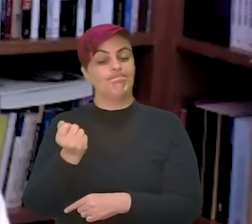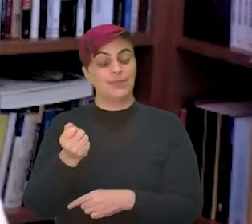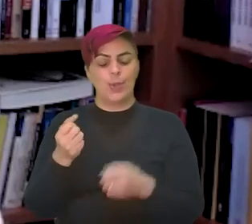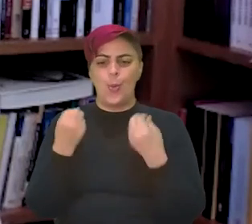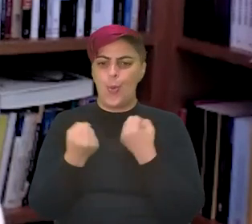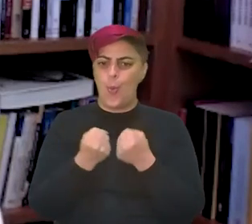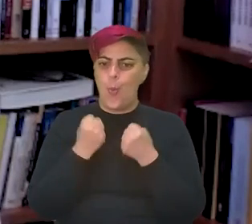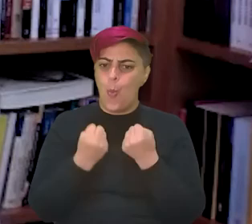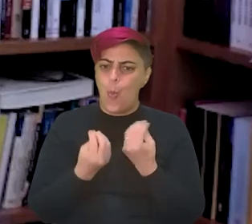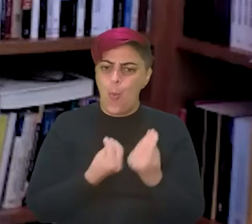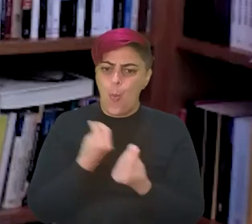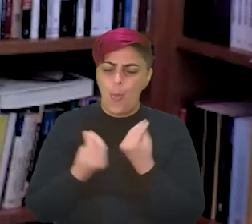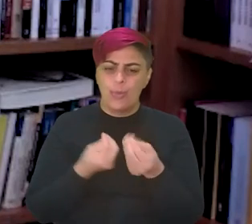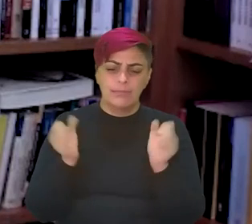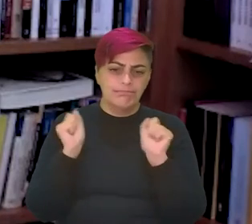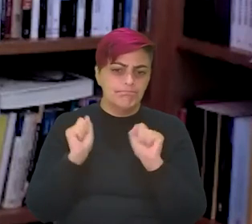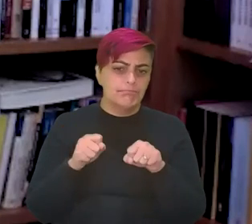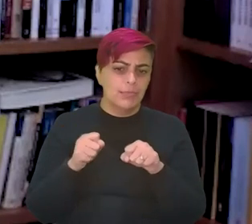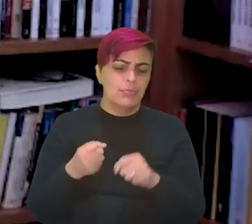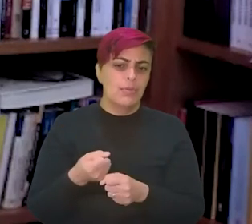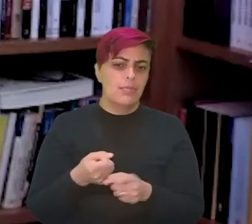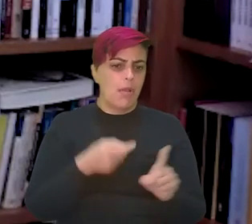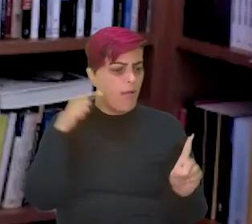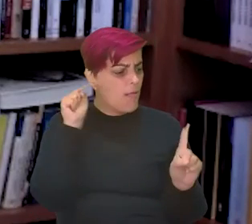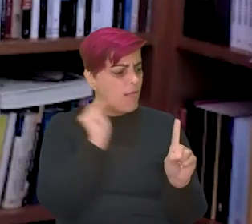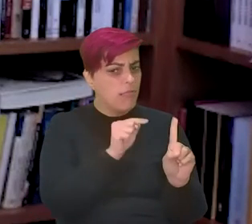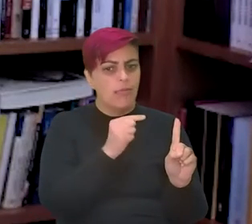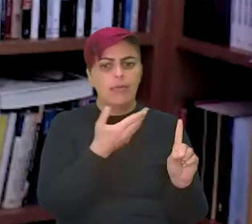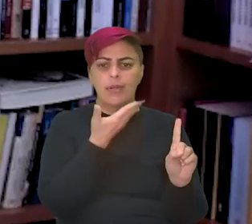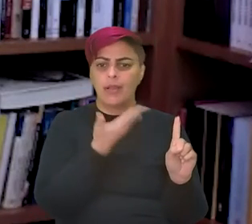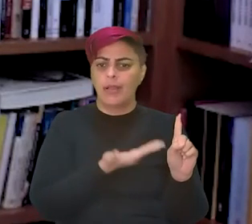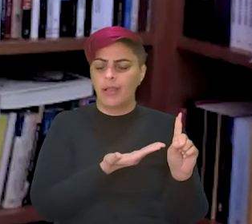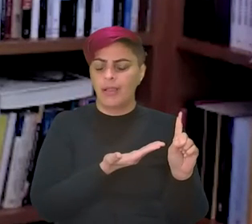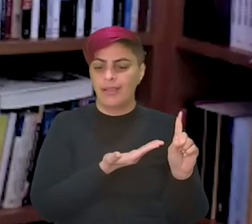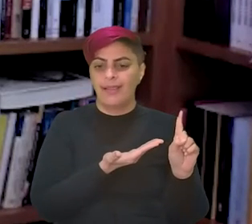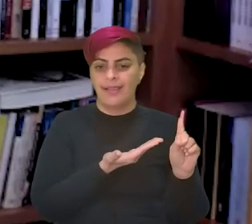é que era possível o etnógrafo